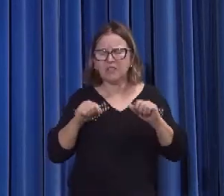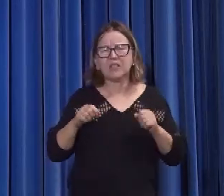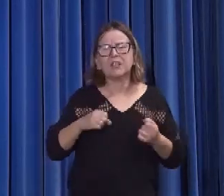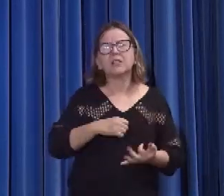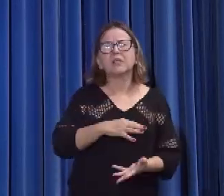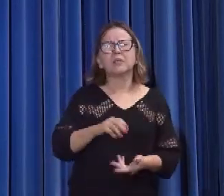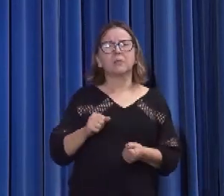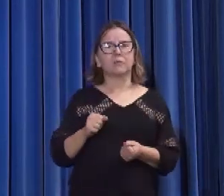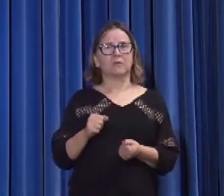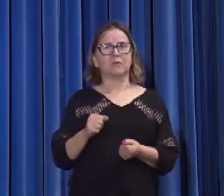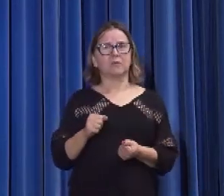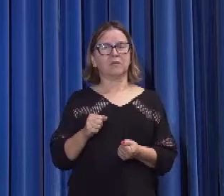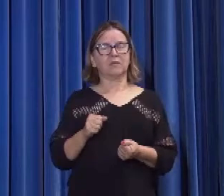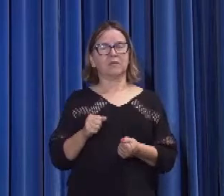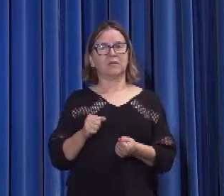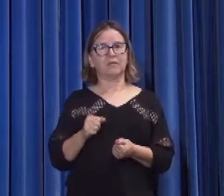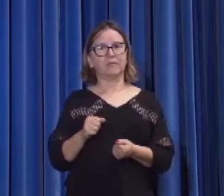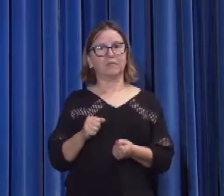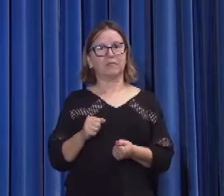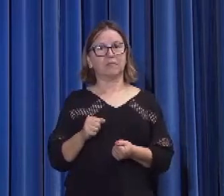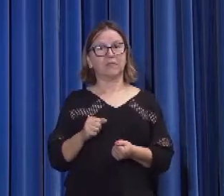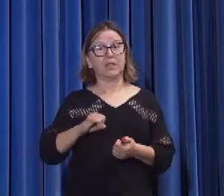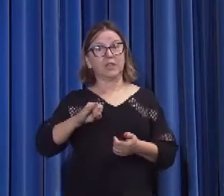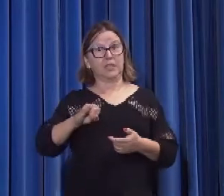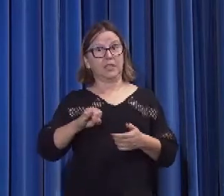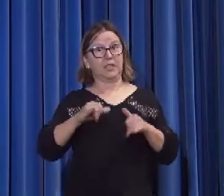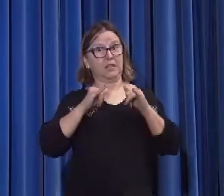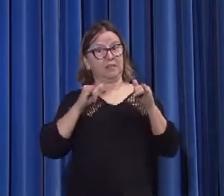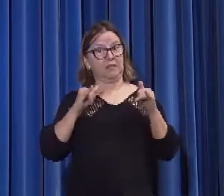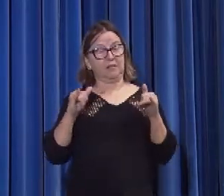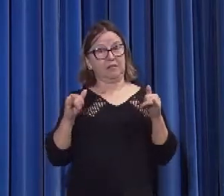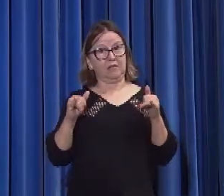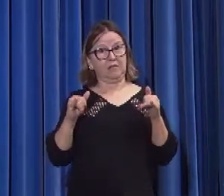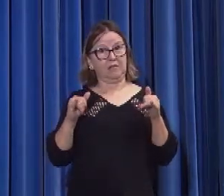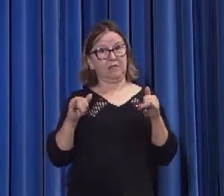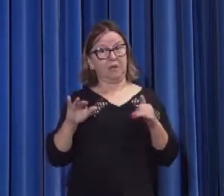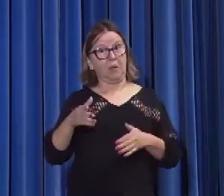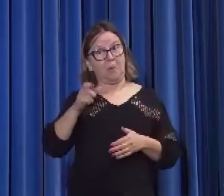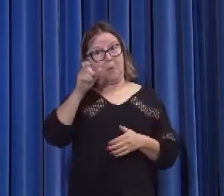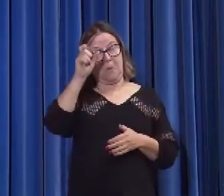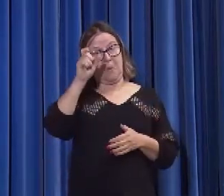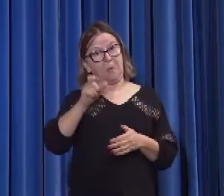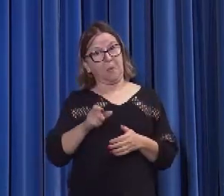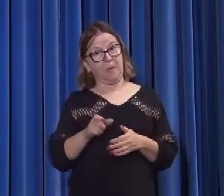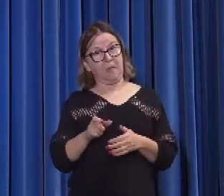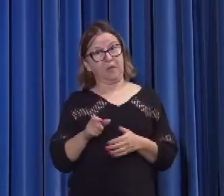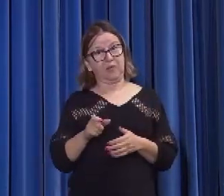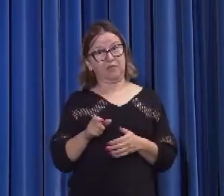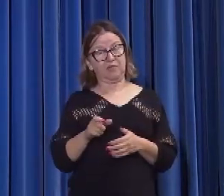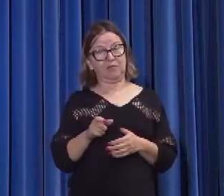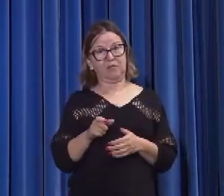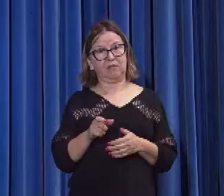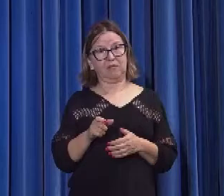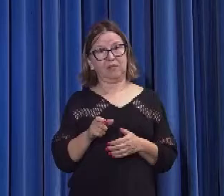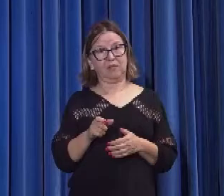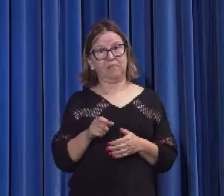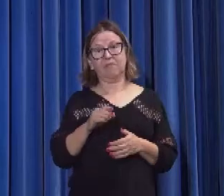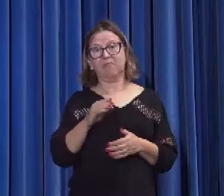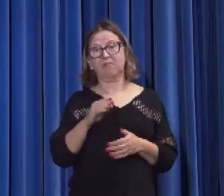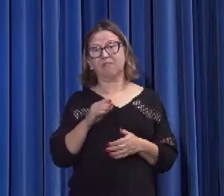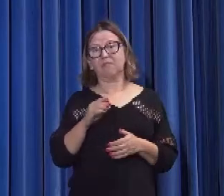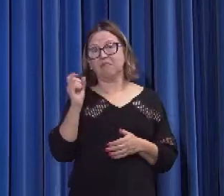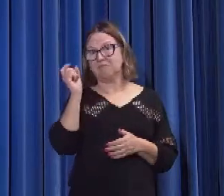Quem diz isso, ou a pessoa ela está vivendo um negacionismo, ou ela